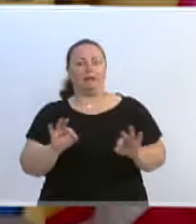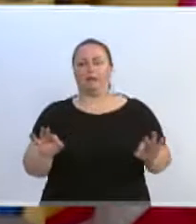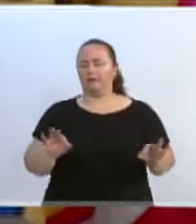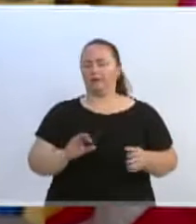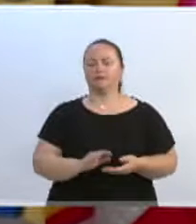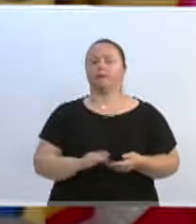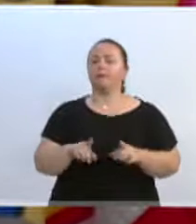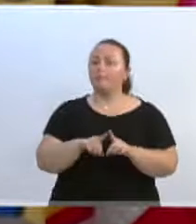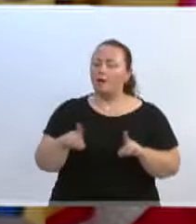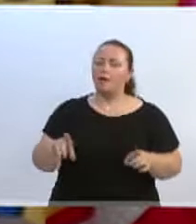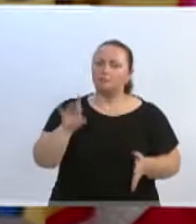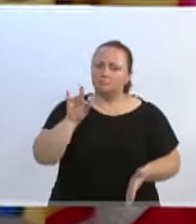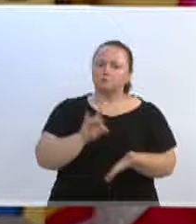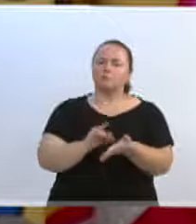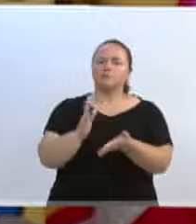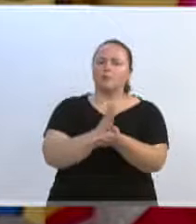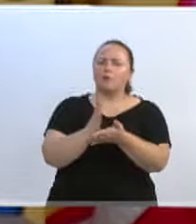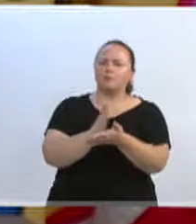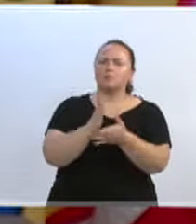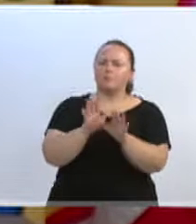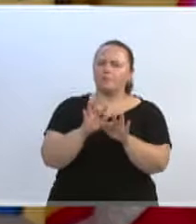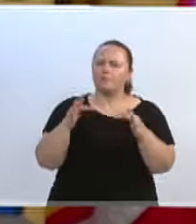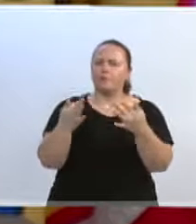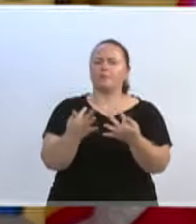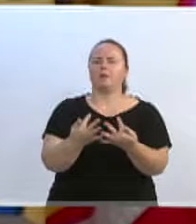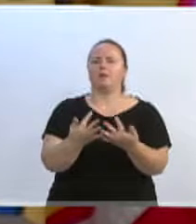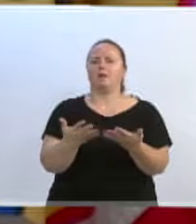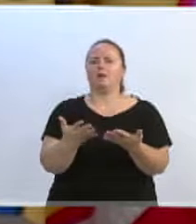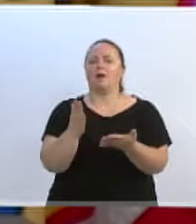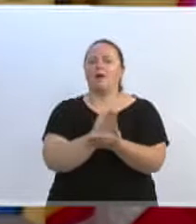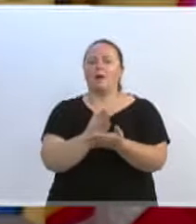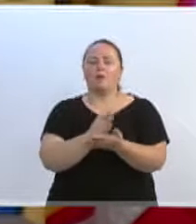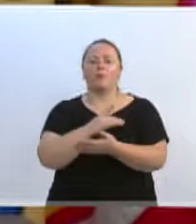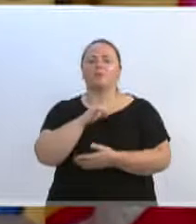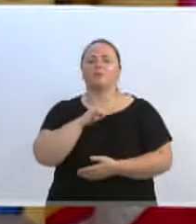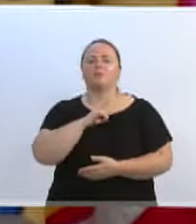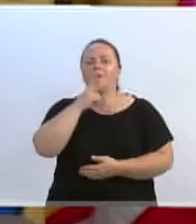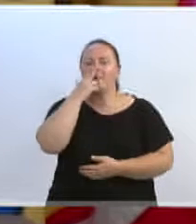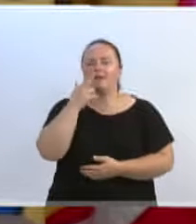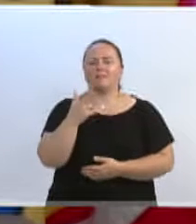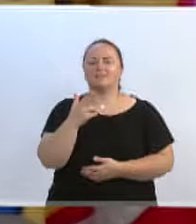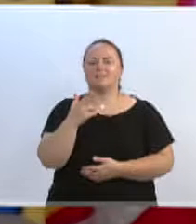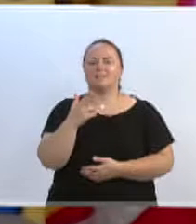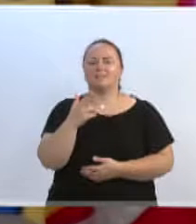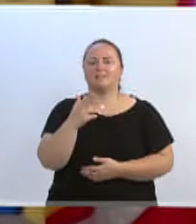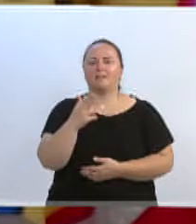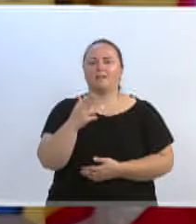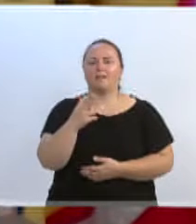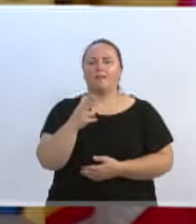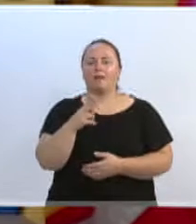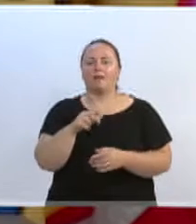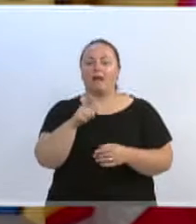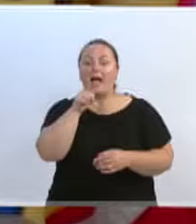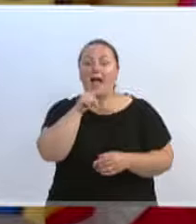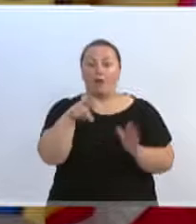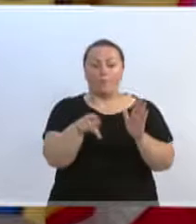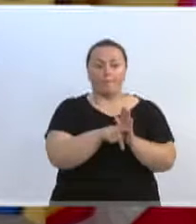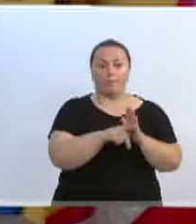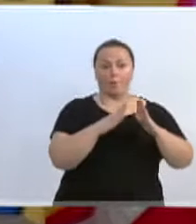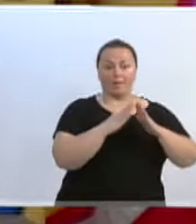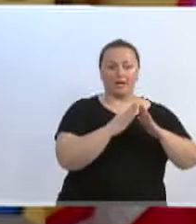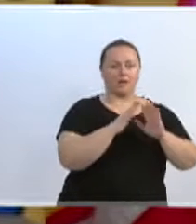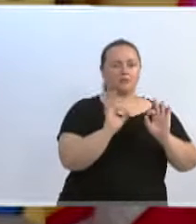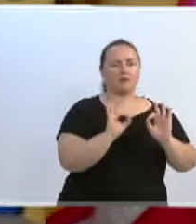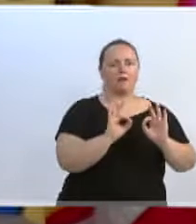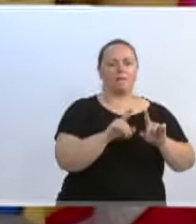vezes, algumas famílias que têm, né, os famosos chamados gatos, né, acabem regularizando o seu ponto e que ele terá aí um